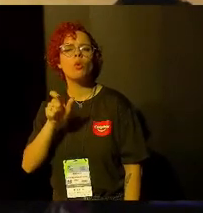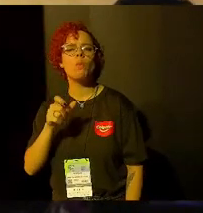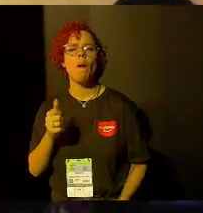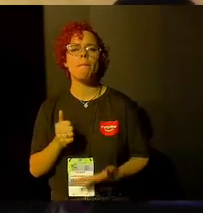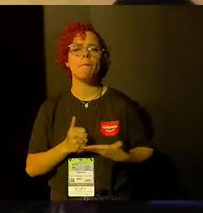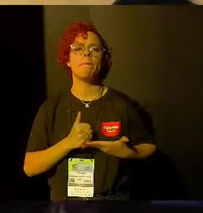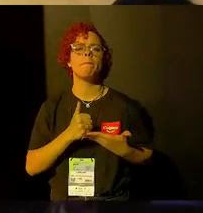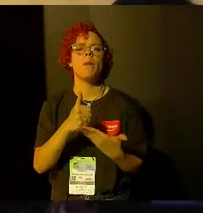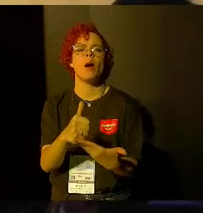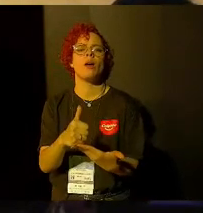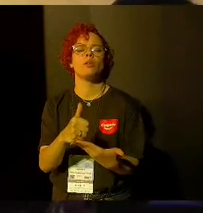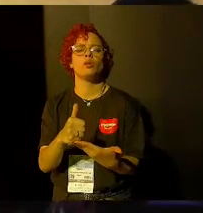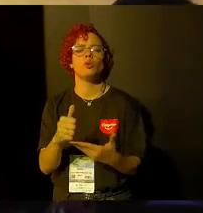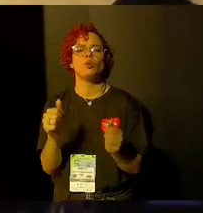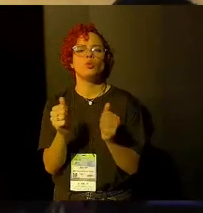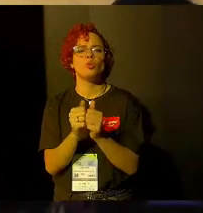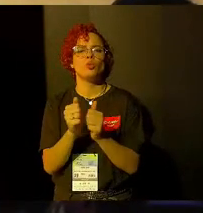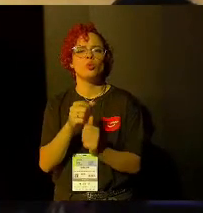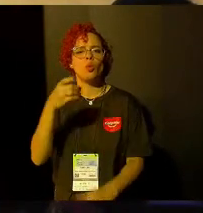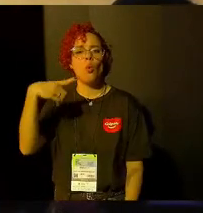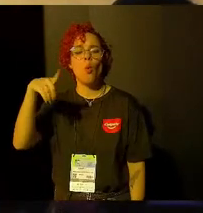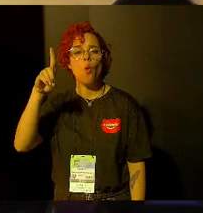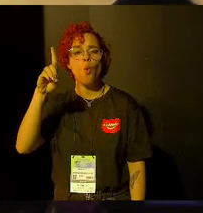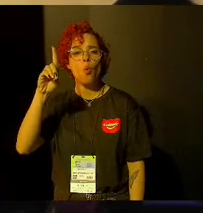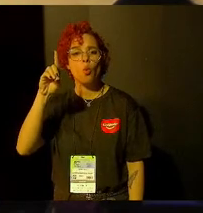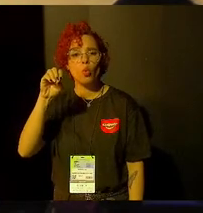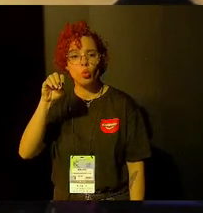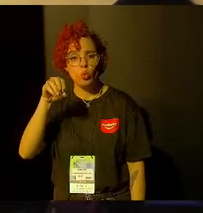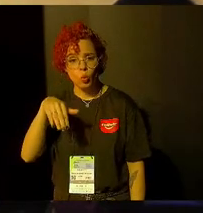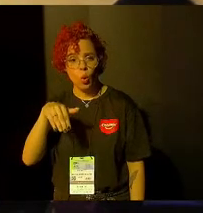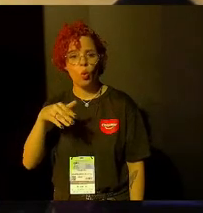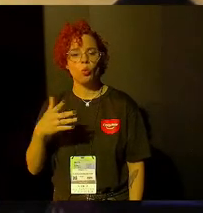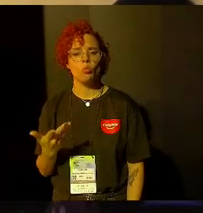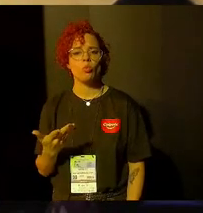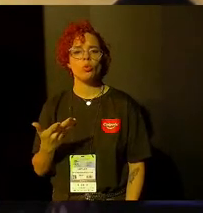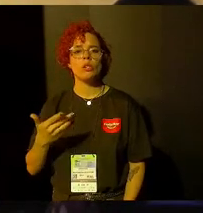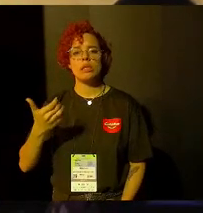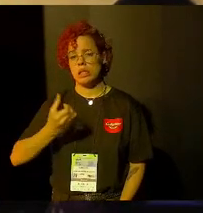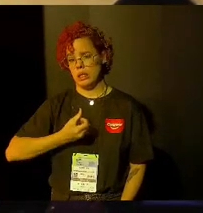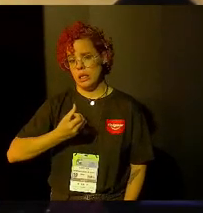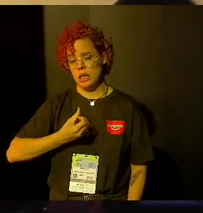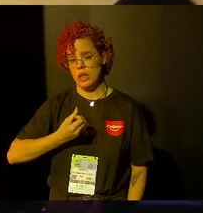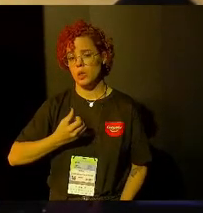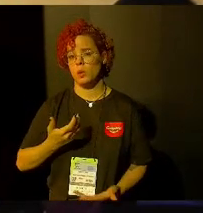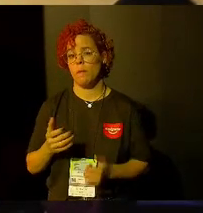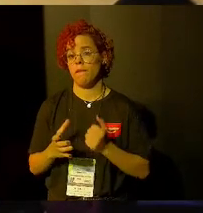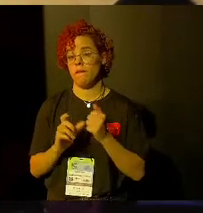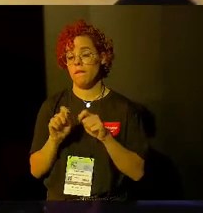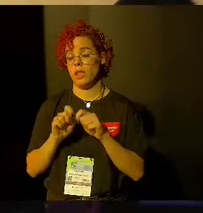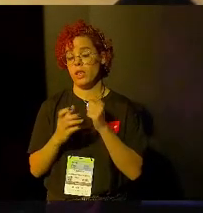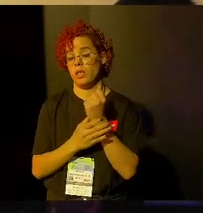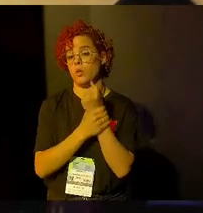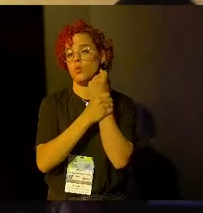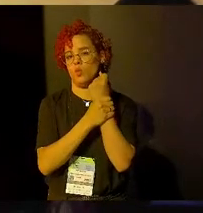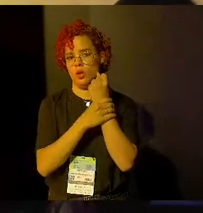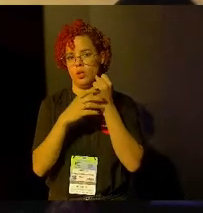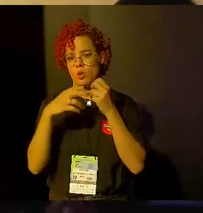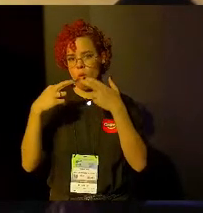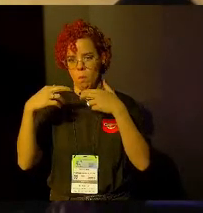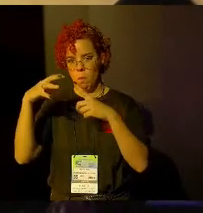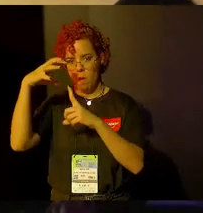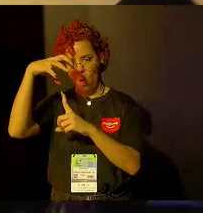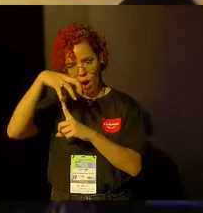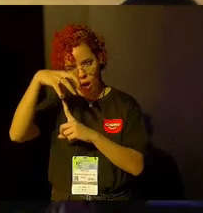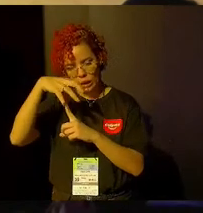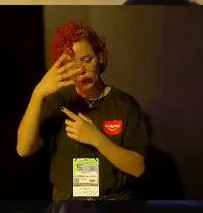corte com Dom João VI para fazer a segurança particular do Rei e do filho e o rei dedica muita